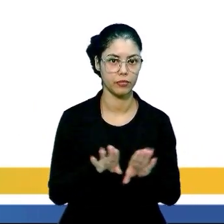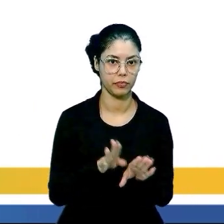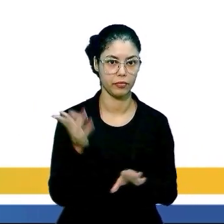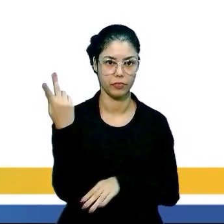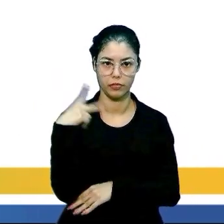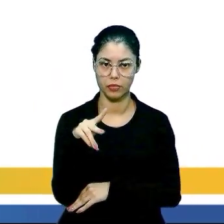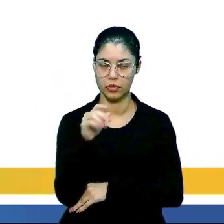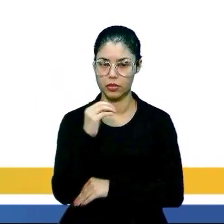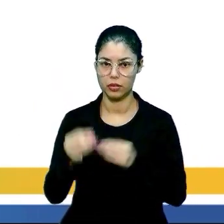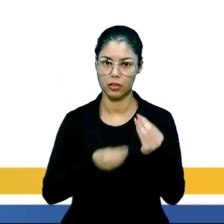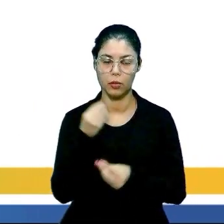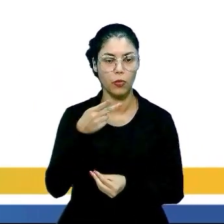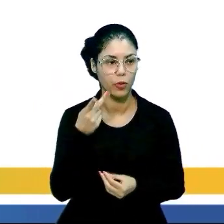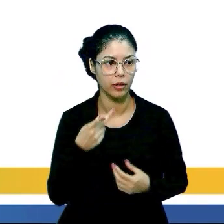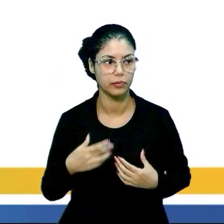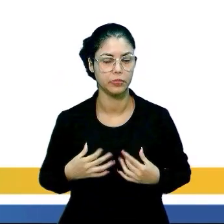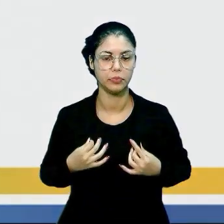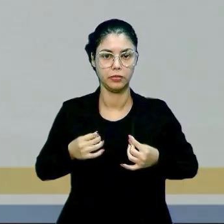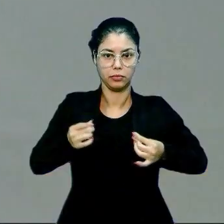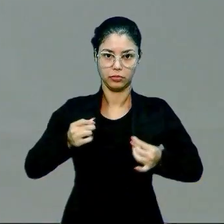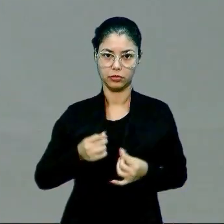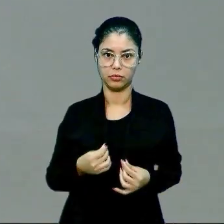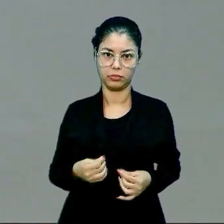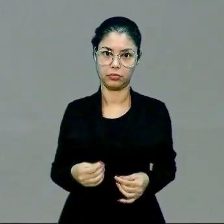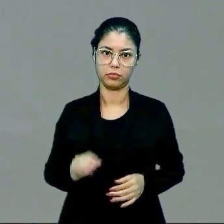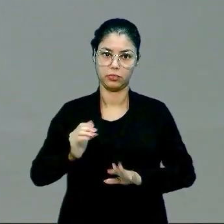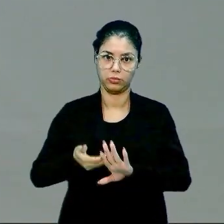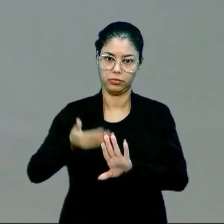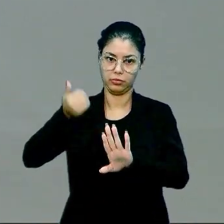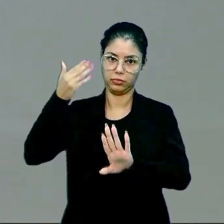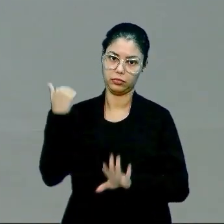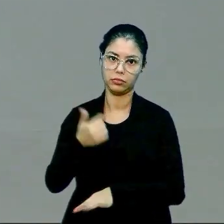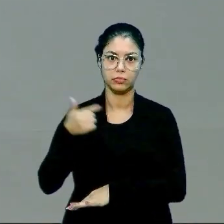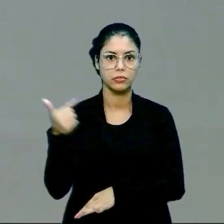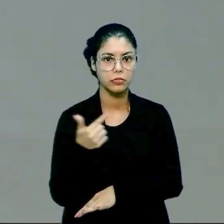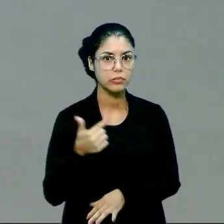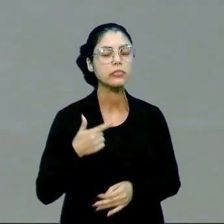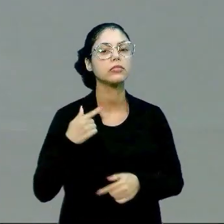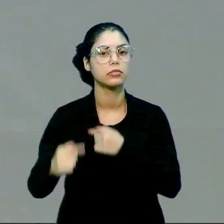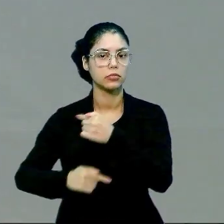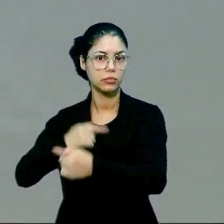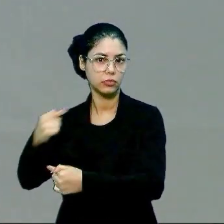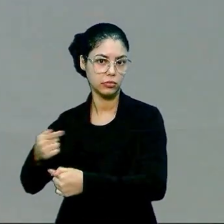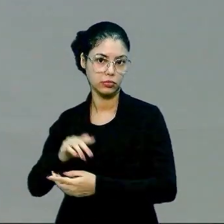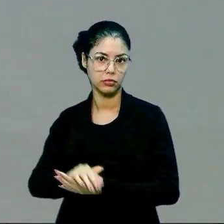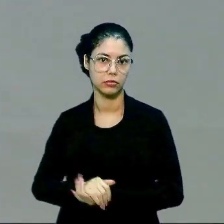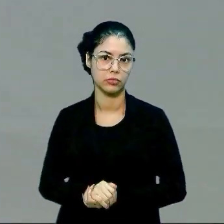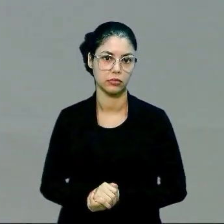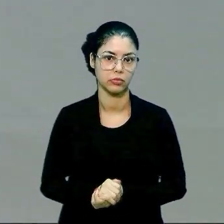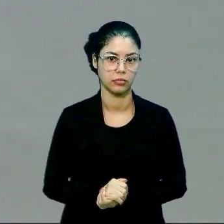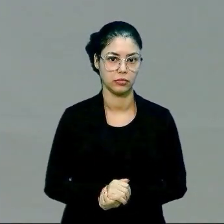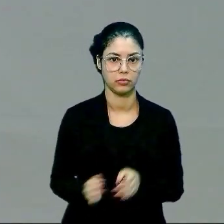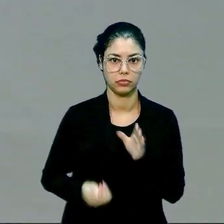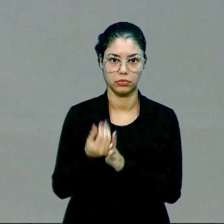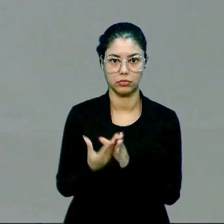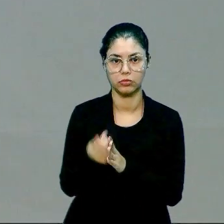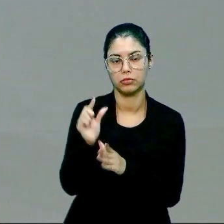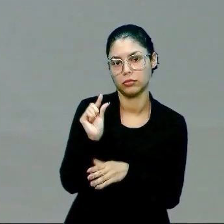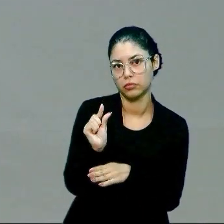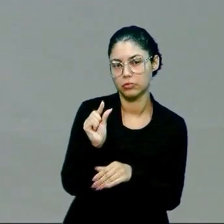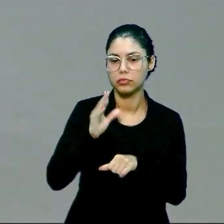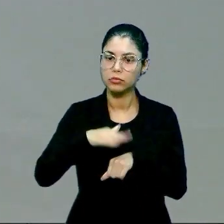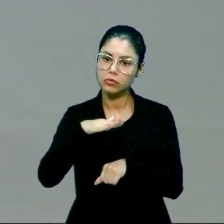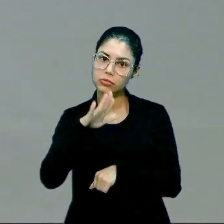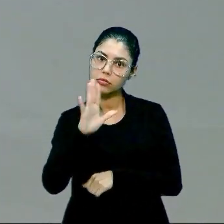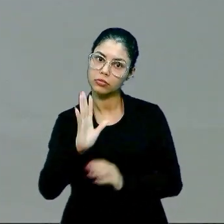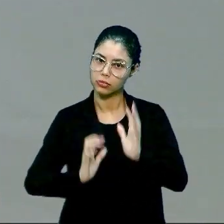período, como eu poderia dizer, se lá na segunda geração eu tenho uma produção um pouco